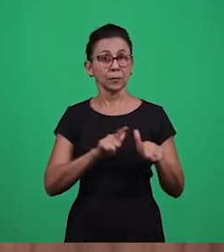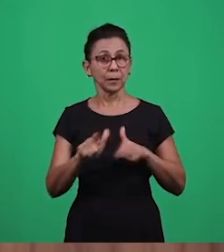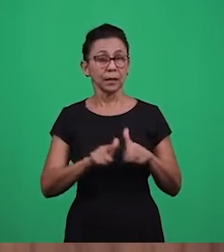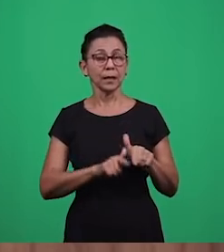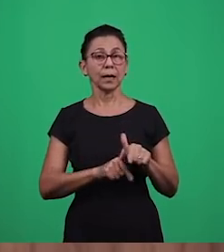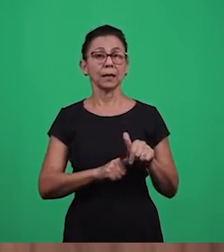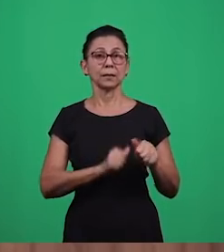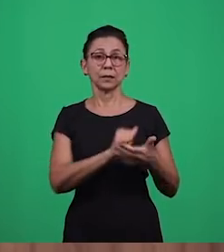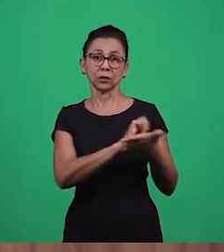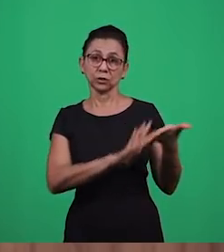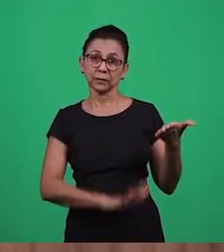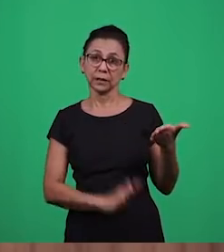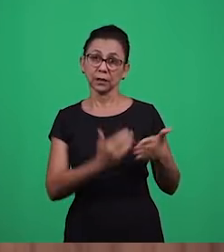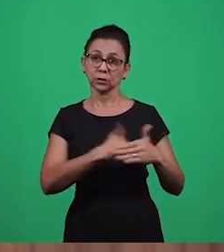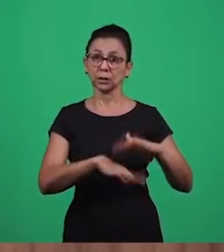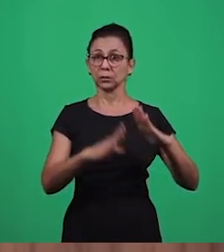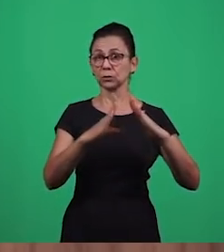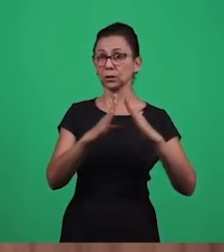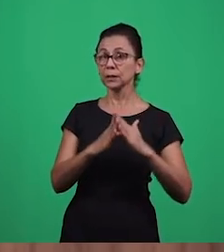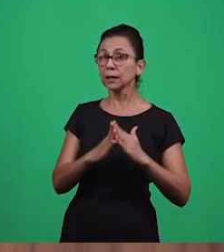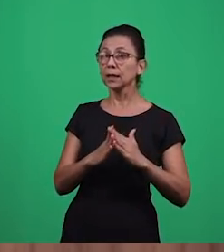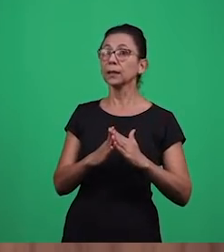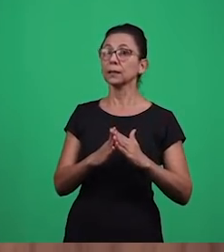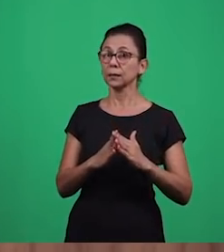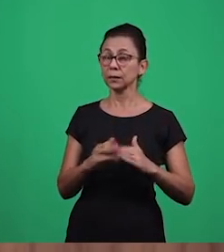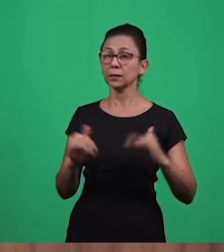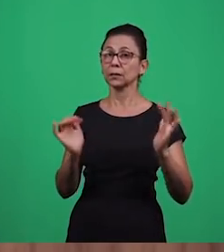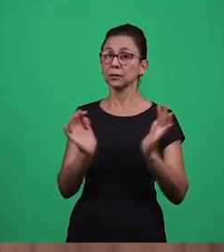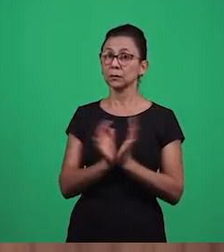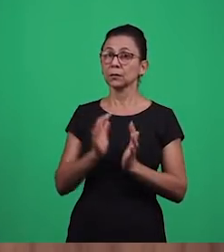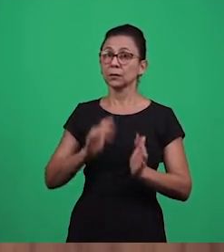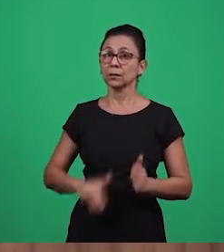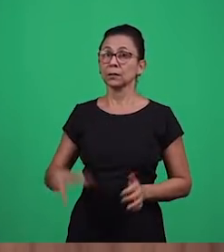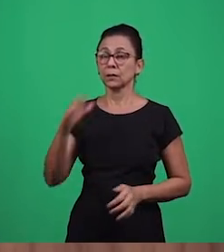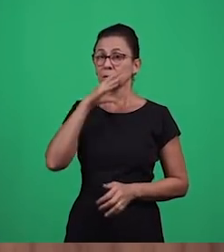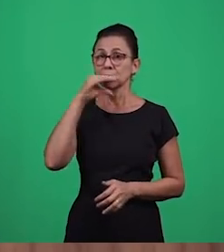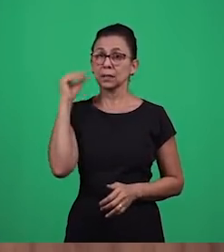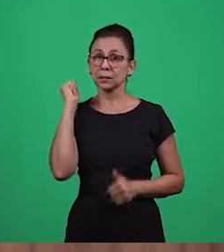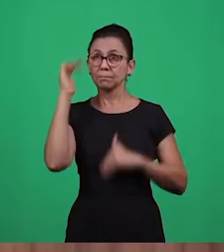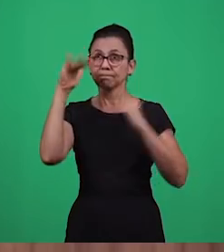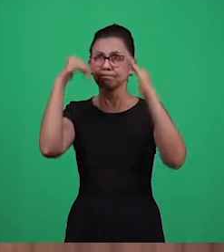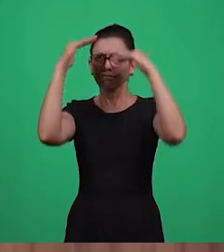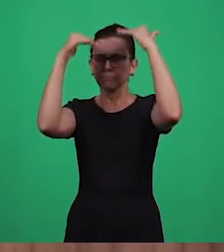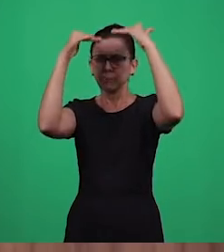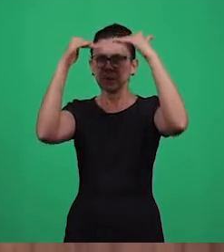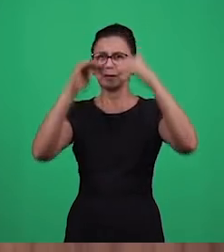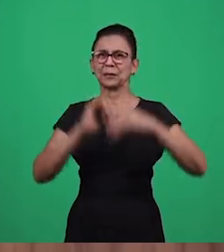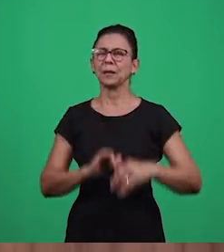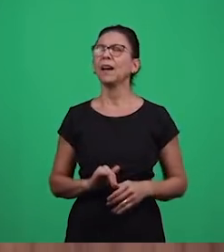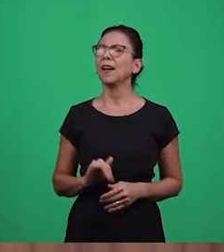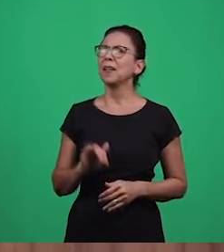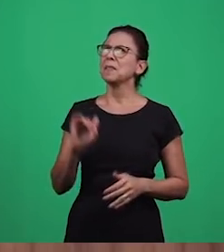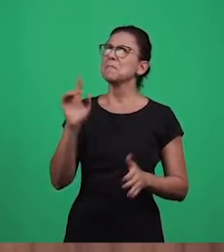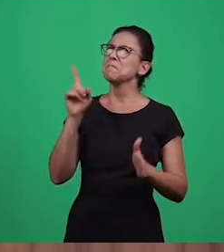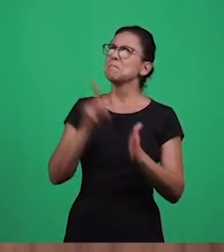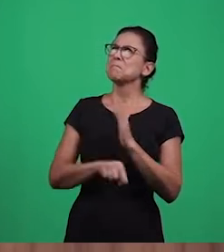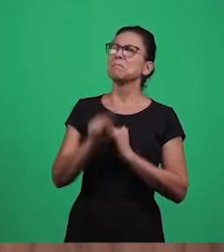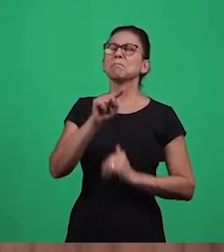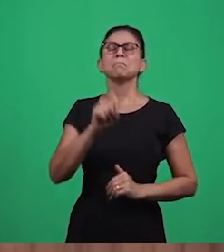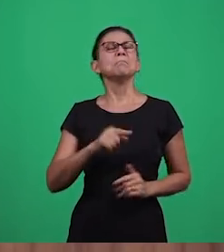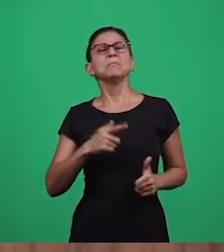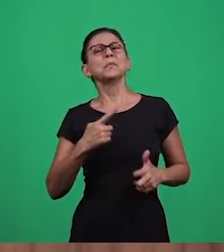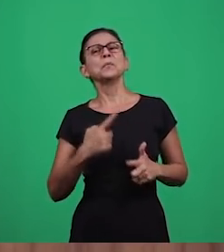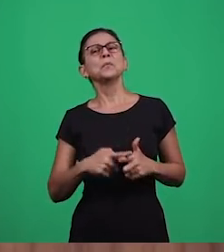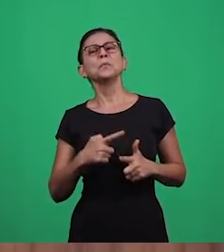intermediários e adolescentes para contribuirmos para o seu desenvolvimento. E aí vocês podem nos perguntar, por